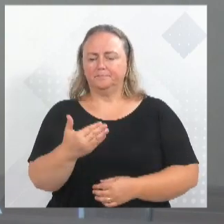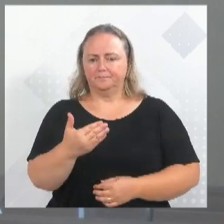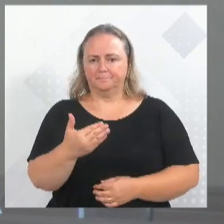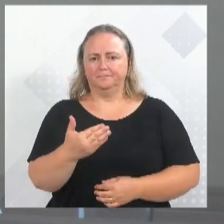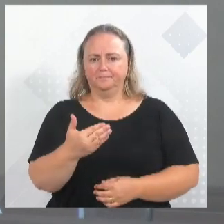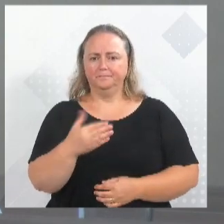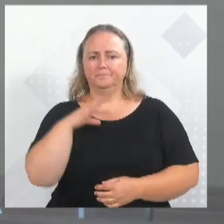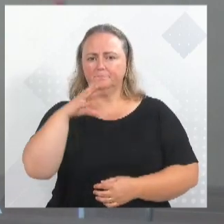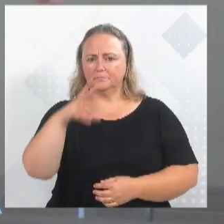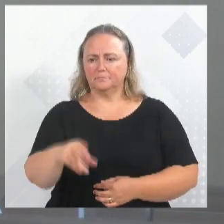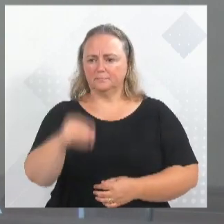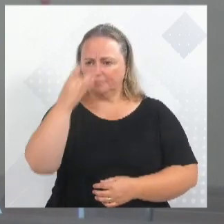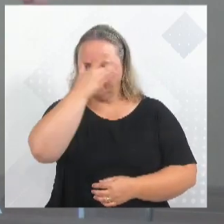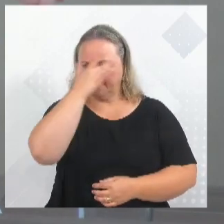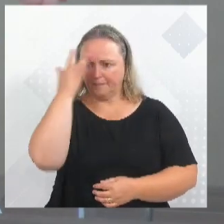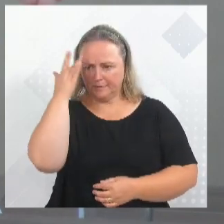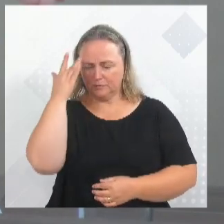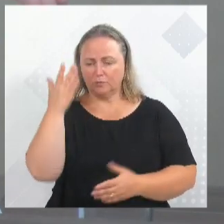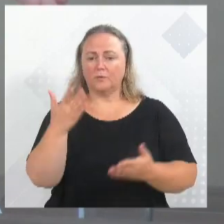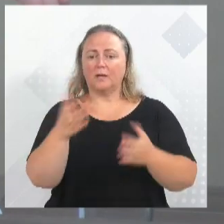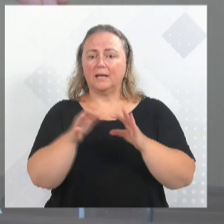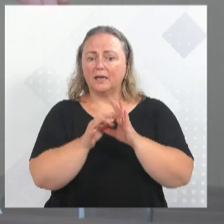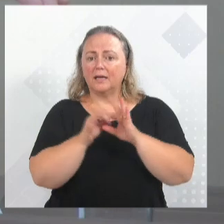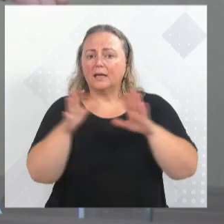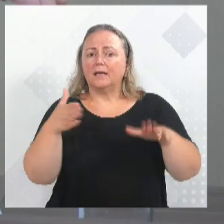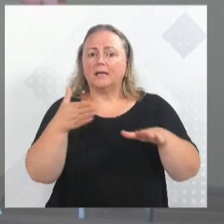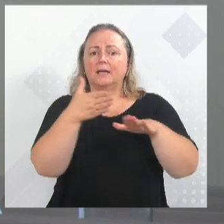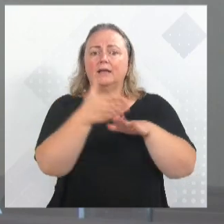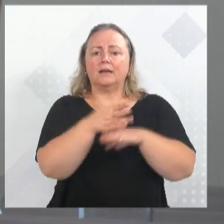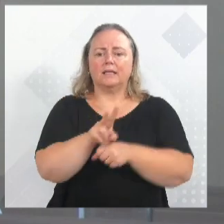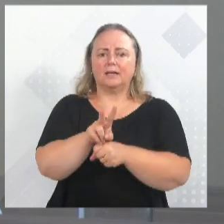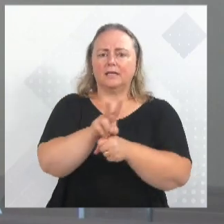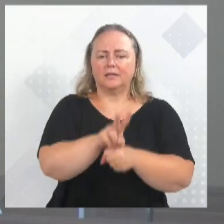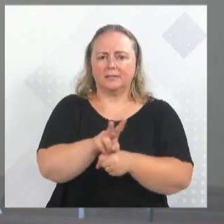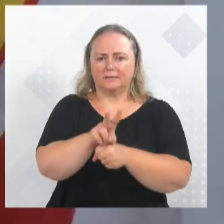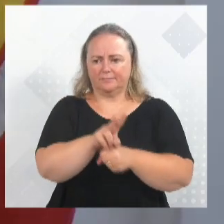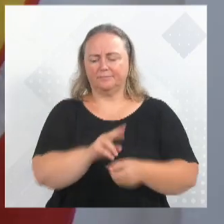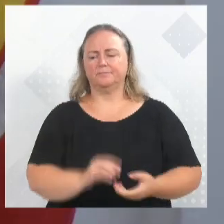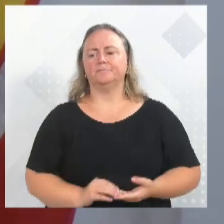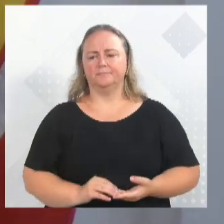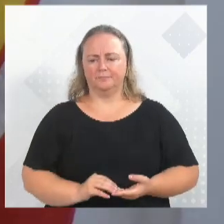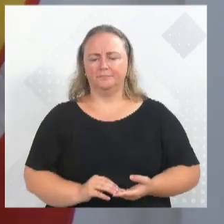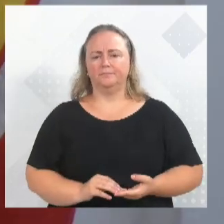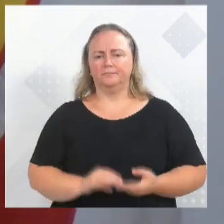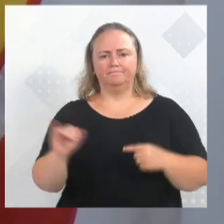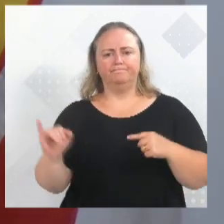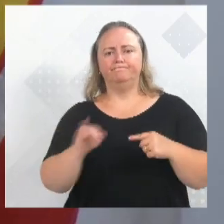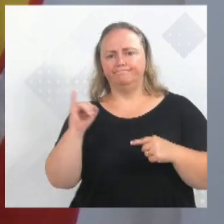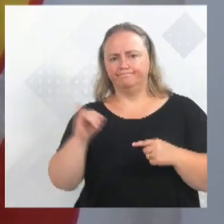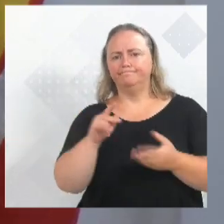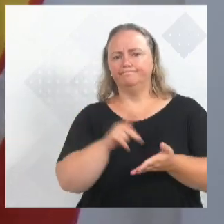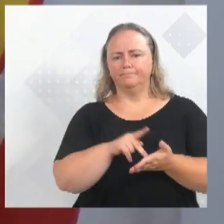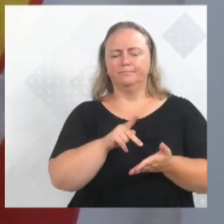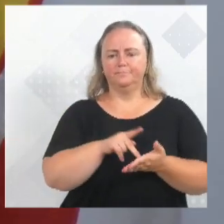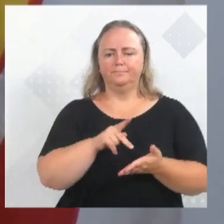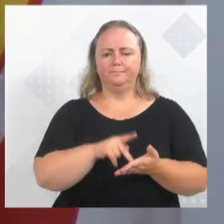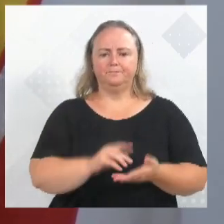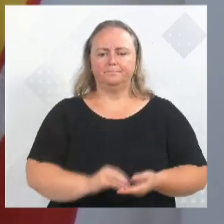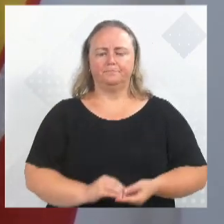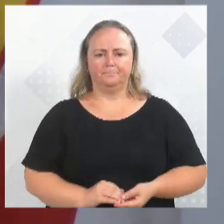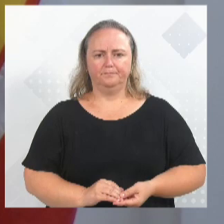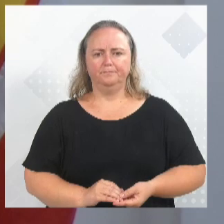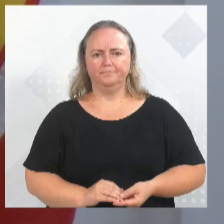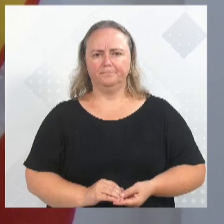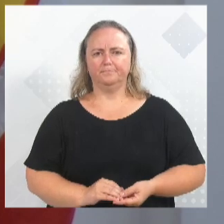também deixem eles visitarem e fiscalizarem obgada é importante Obrigado vereadora Cristiana também